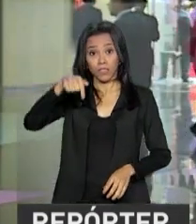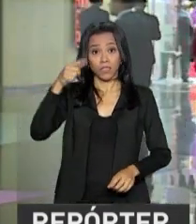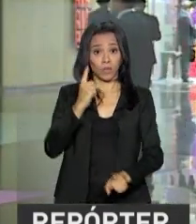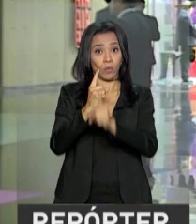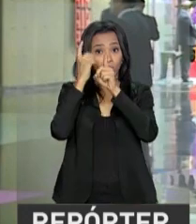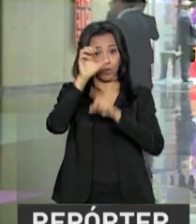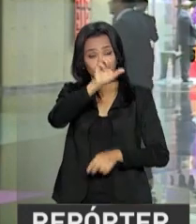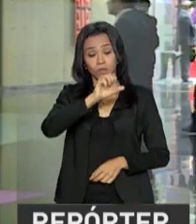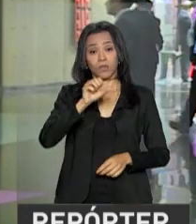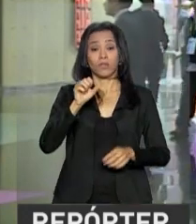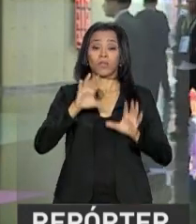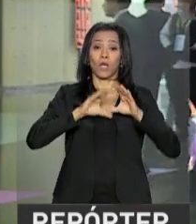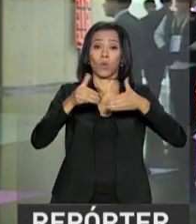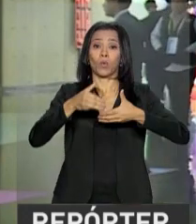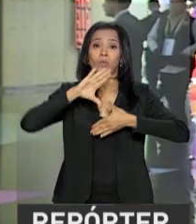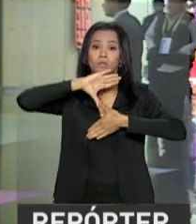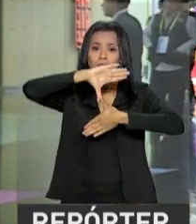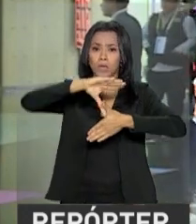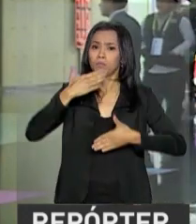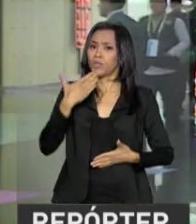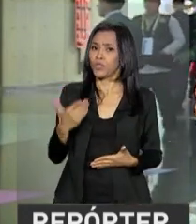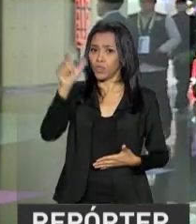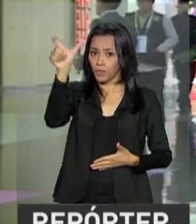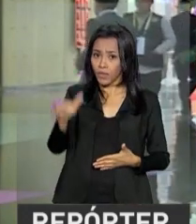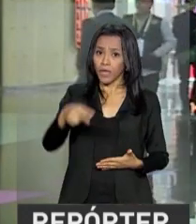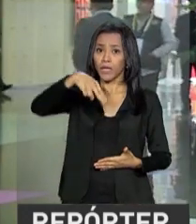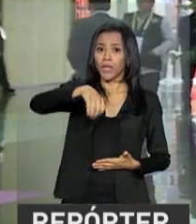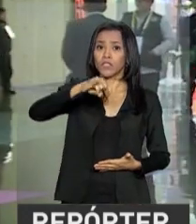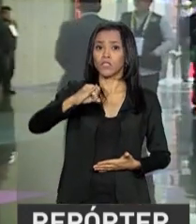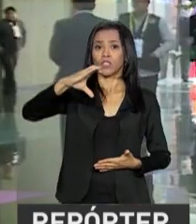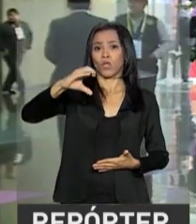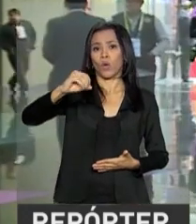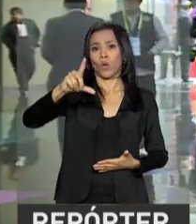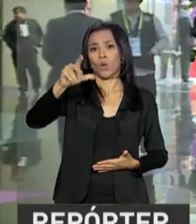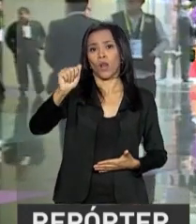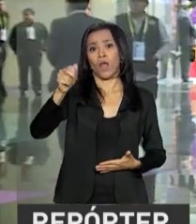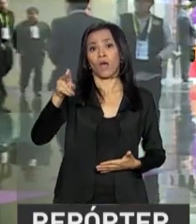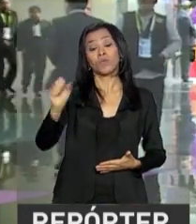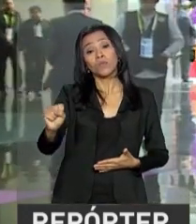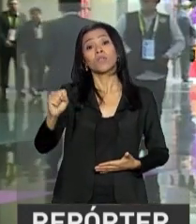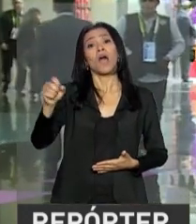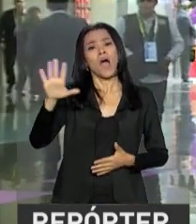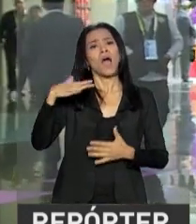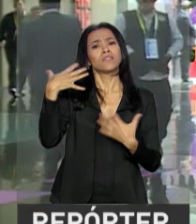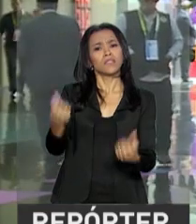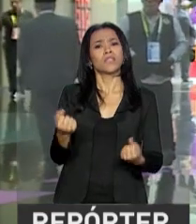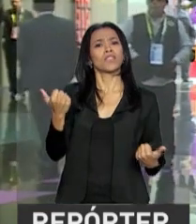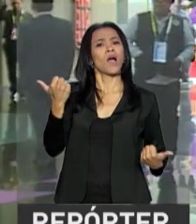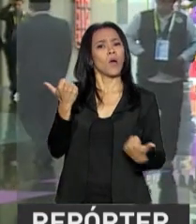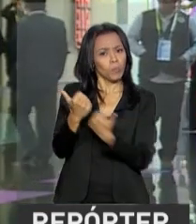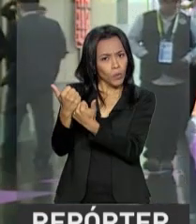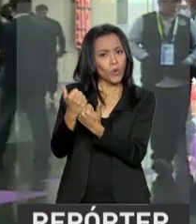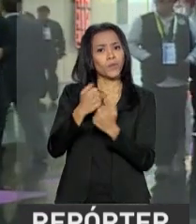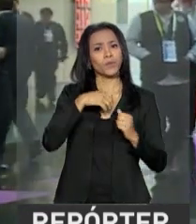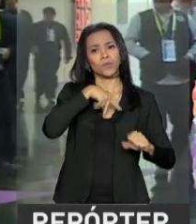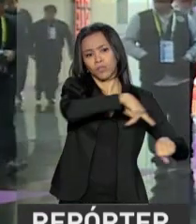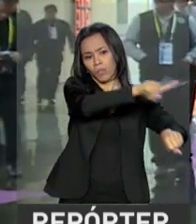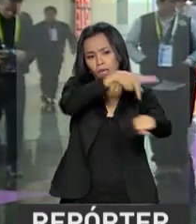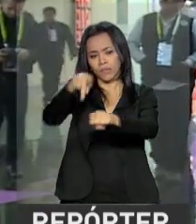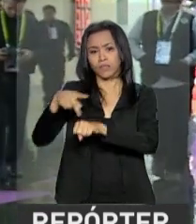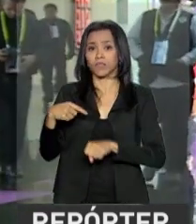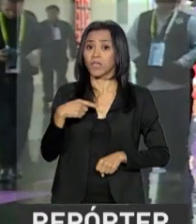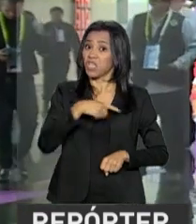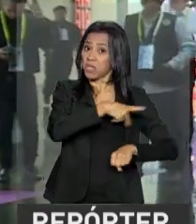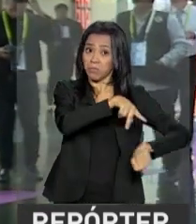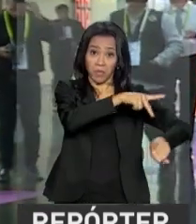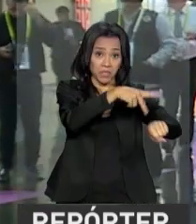Américas. Eles pediram que Nicolás Maduro aceite a ajuda humanitária internacional. E vários disseram que não